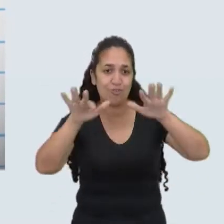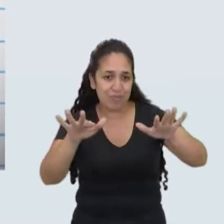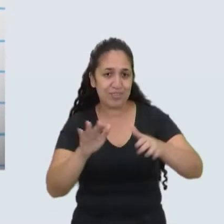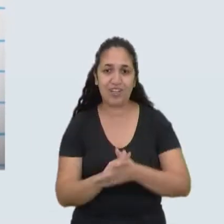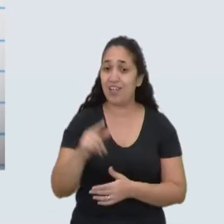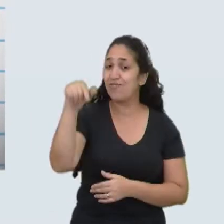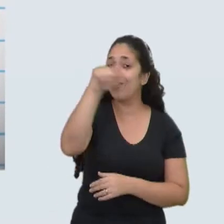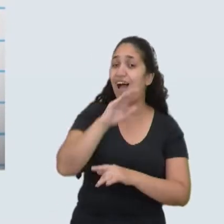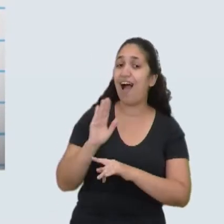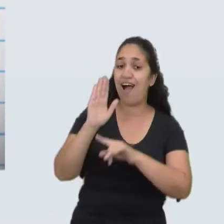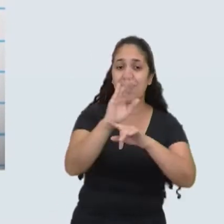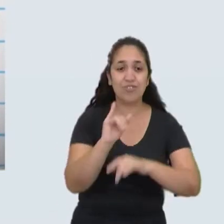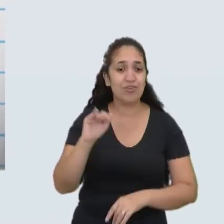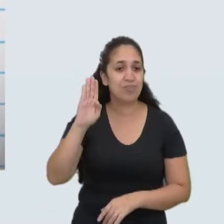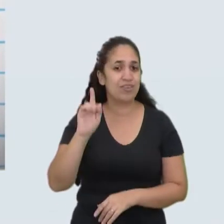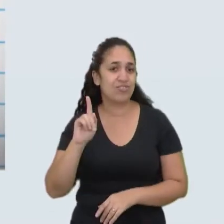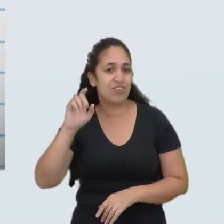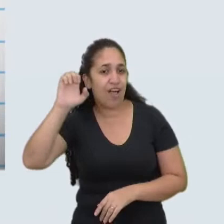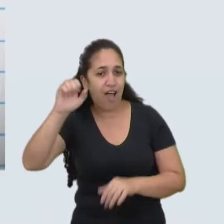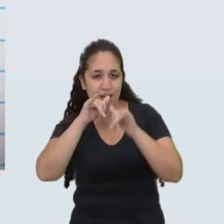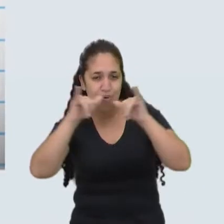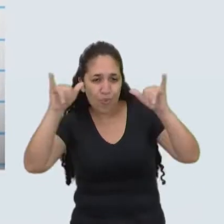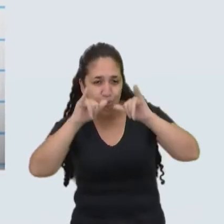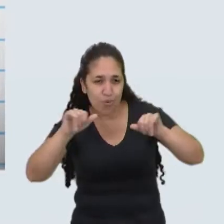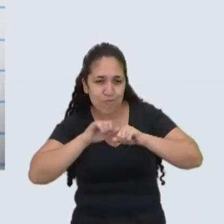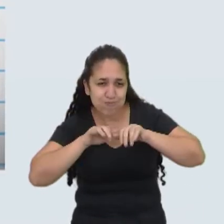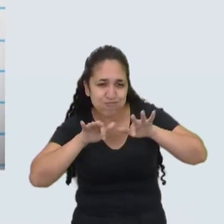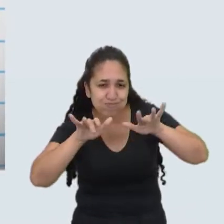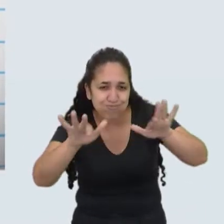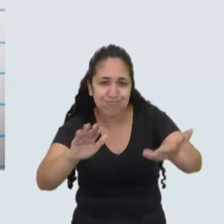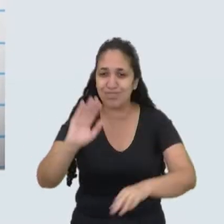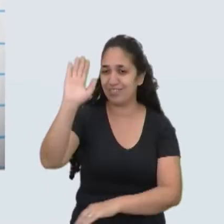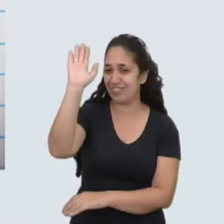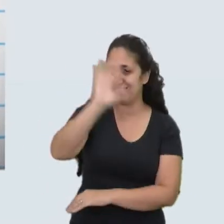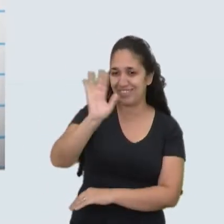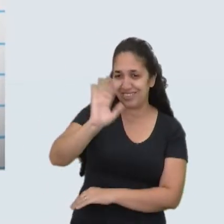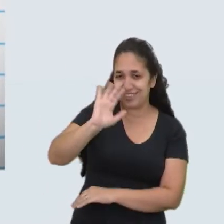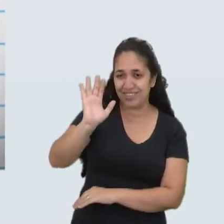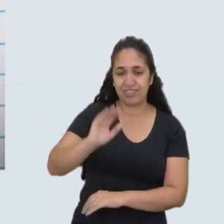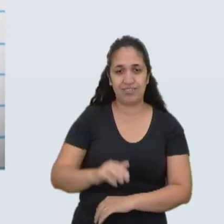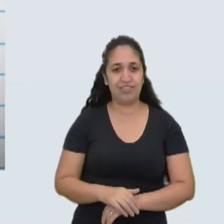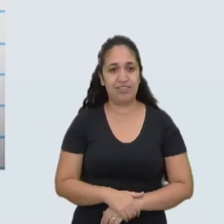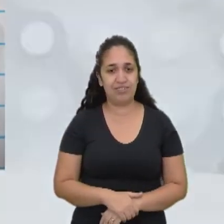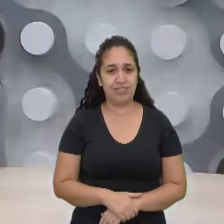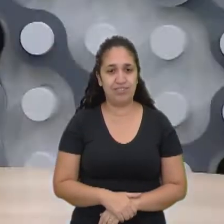você ajudará o IBGE a disseminar informação pelo país. Até a próxima!